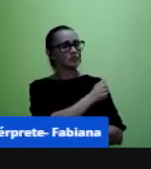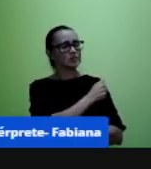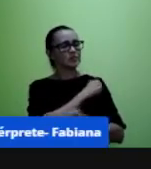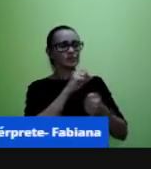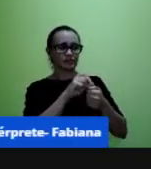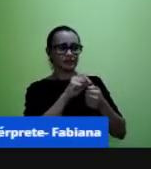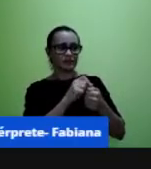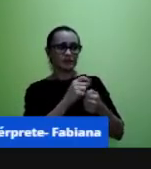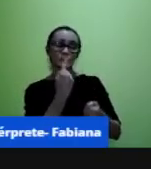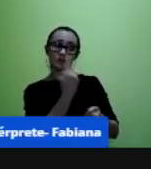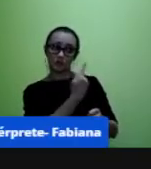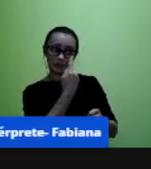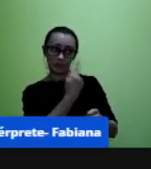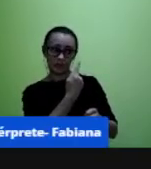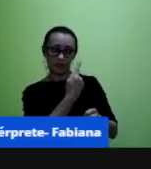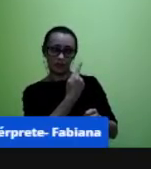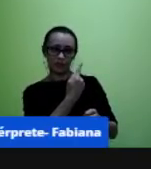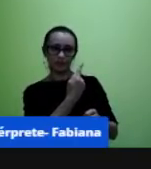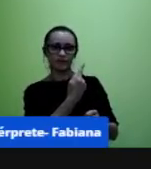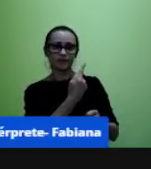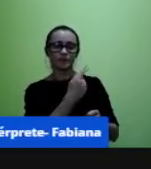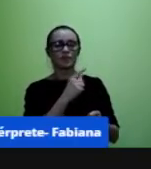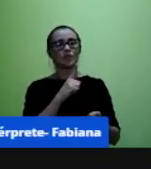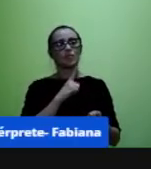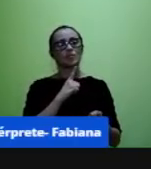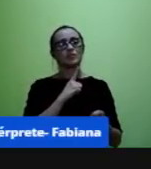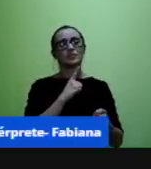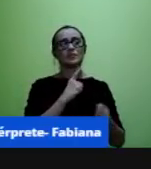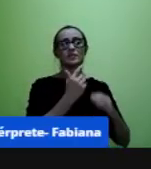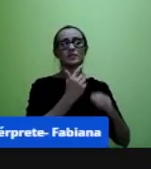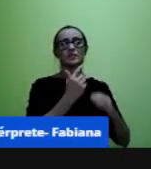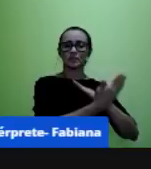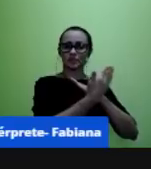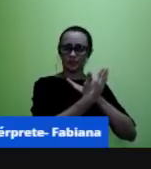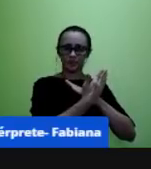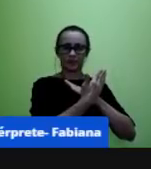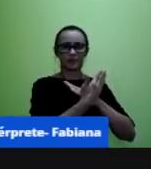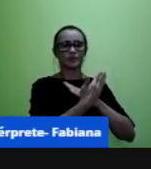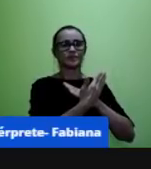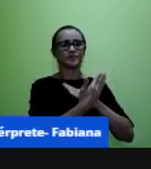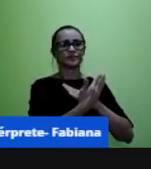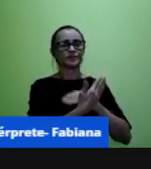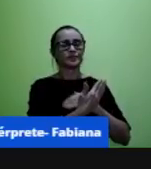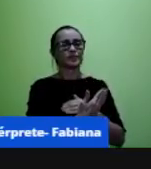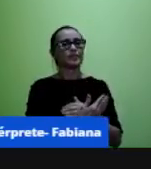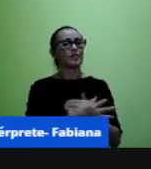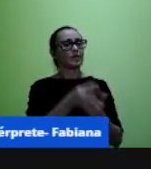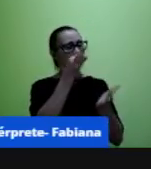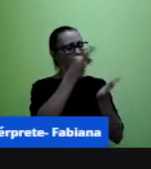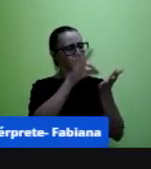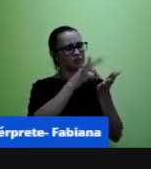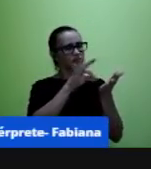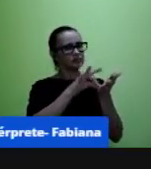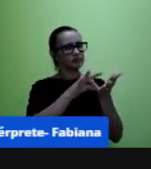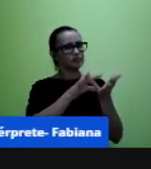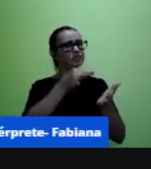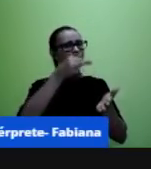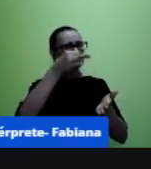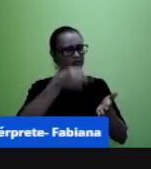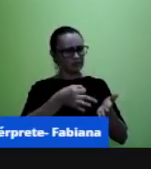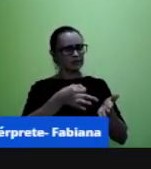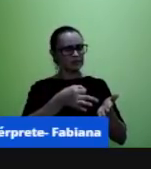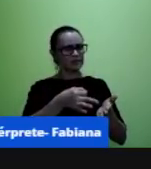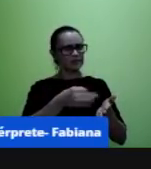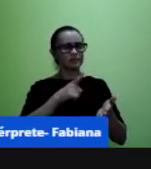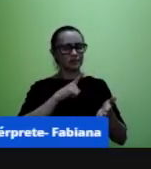sozinho ou com ajuda? Houve muitas tentativas de acerto? né? Porque ali o pai vai verificar junto com o